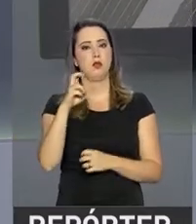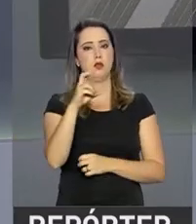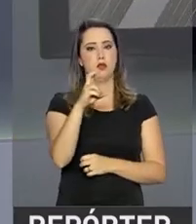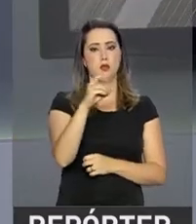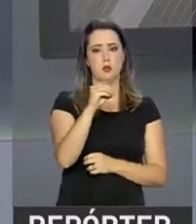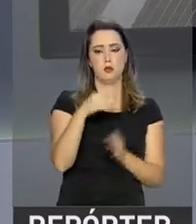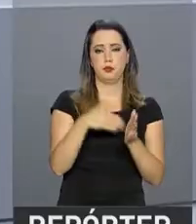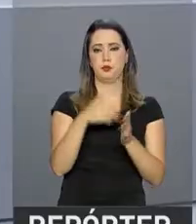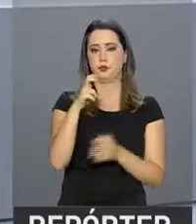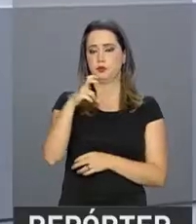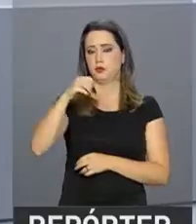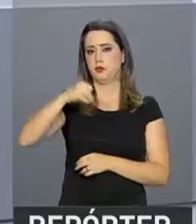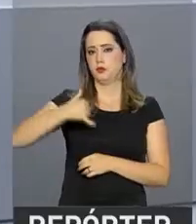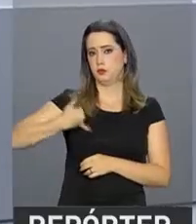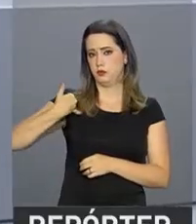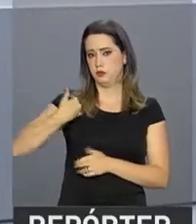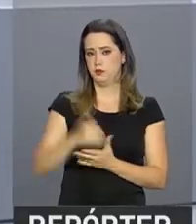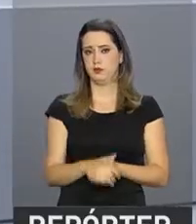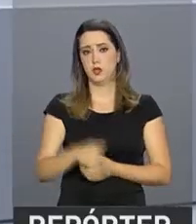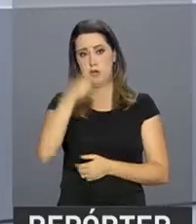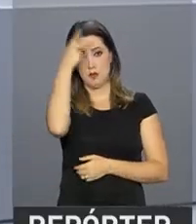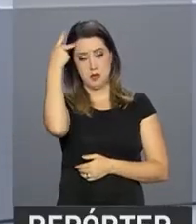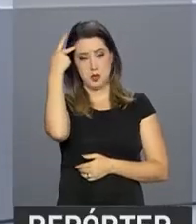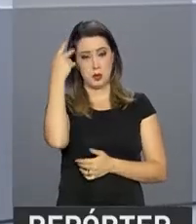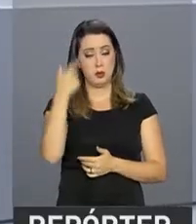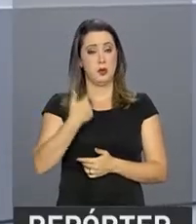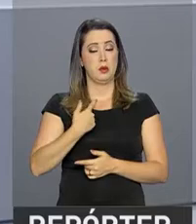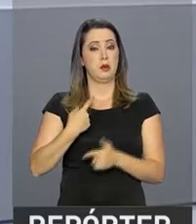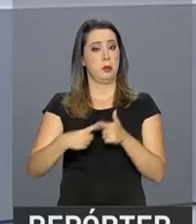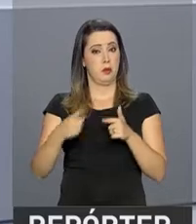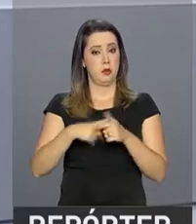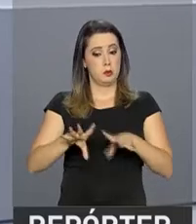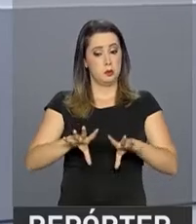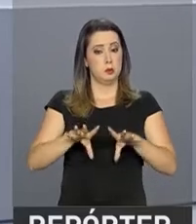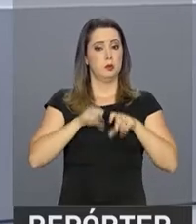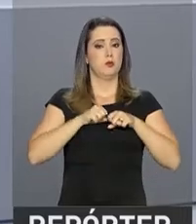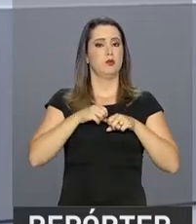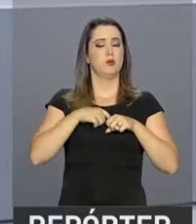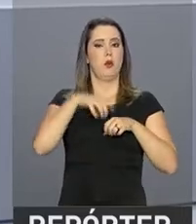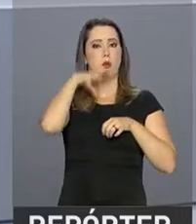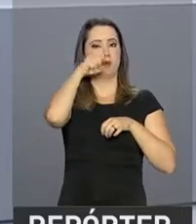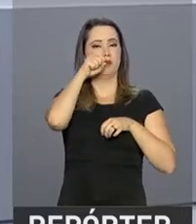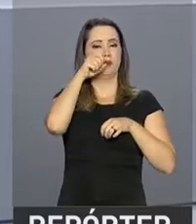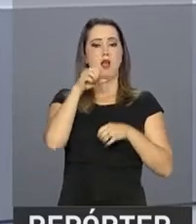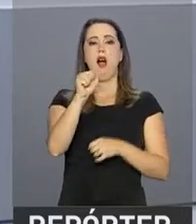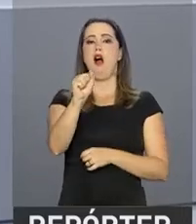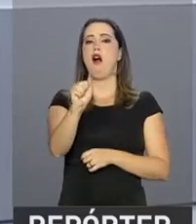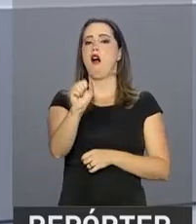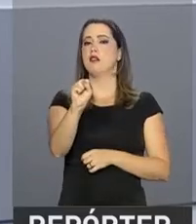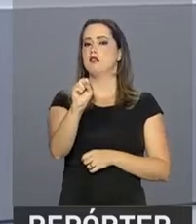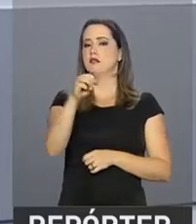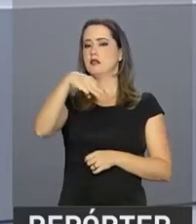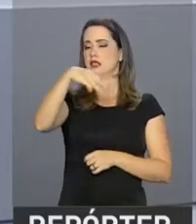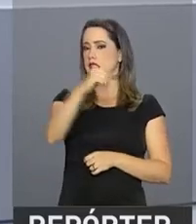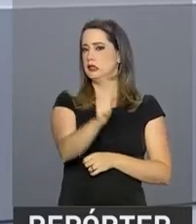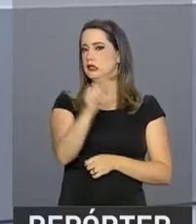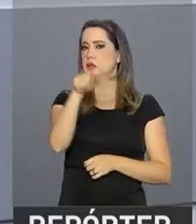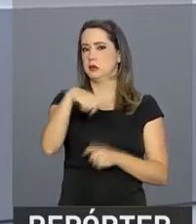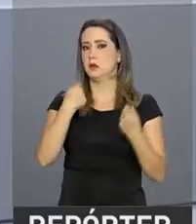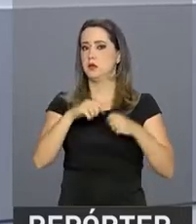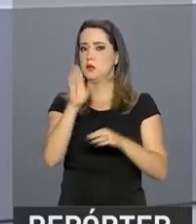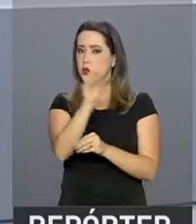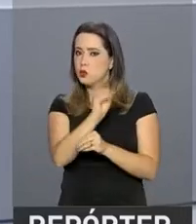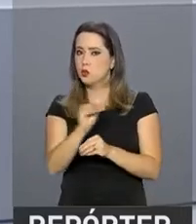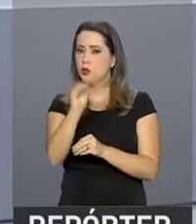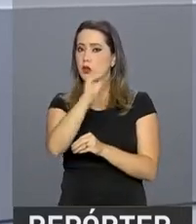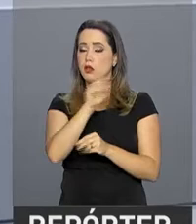anos e quem sofre com a asma também precisa redobrar os cuidados no inverno o tratamento é oferecido pelo sistema único